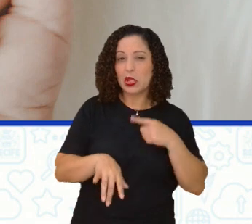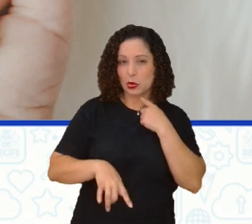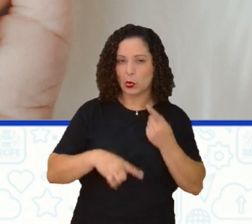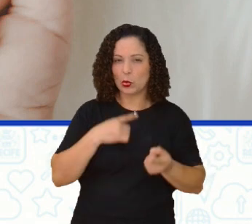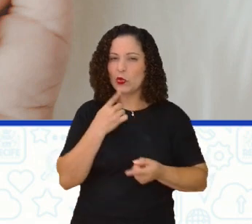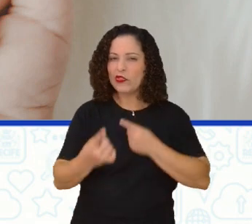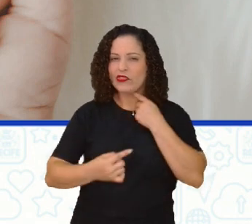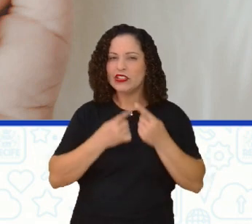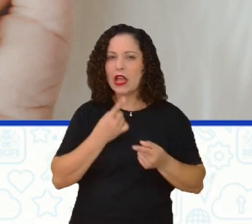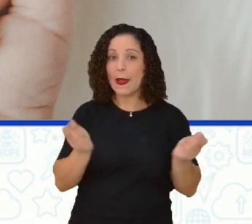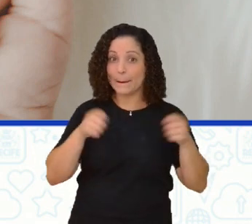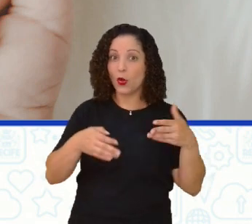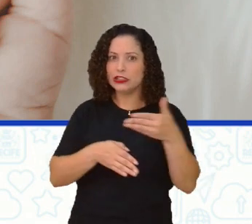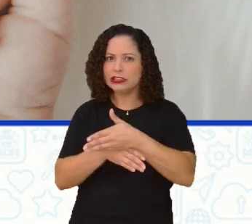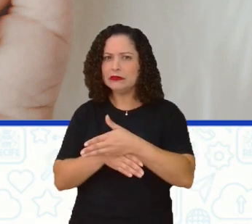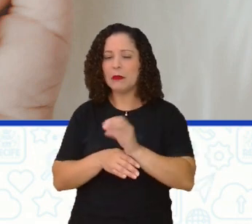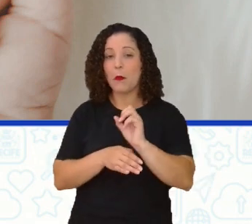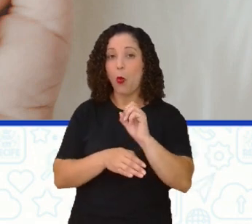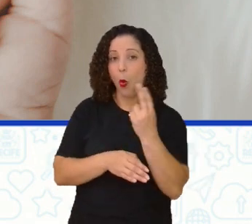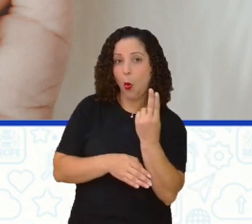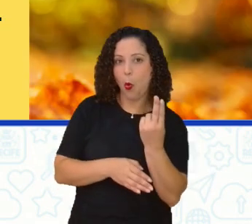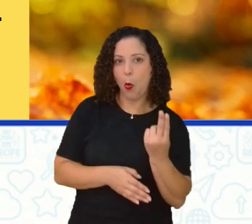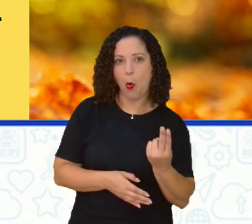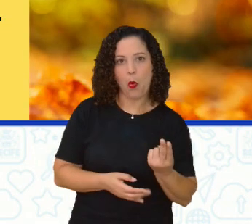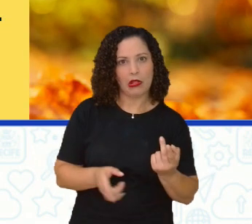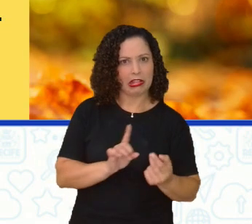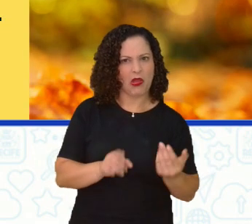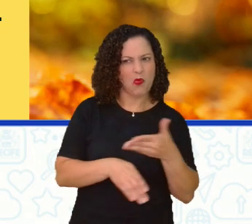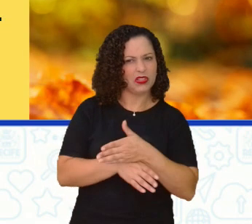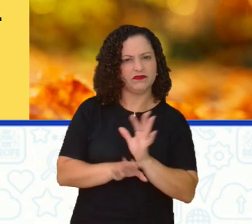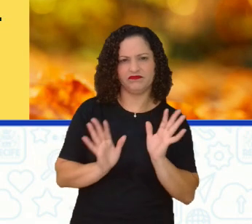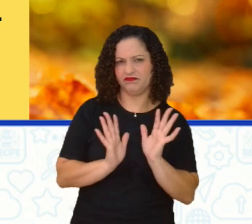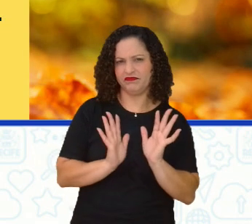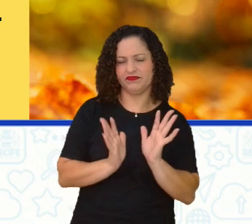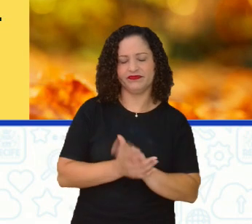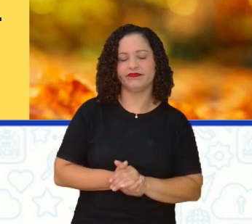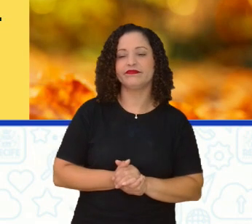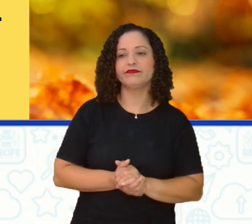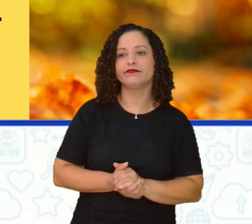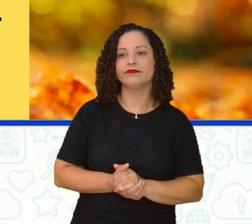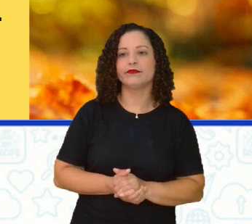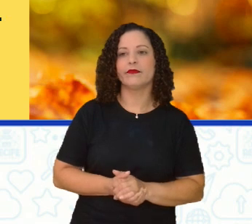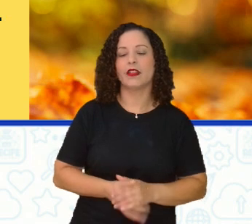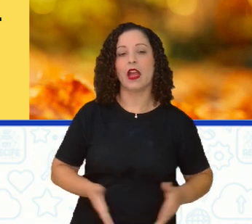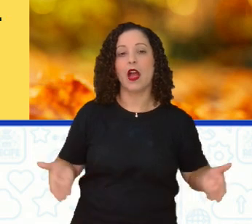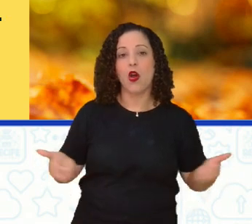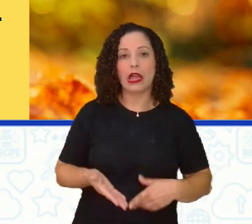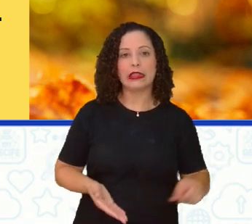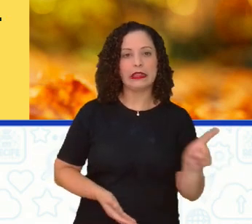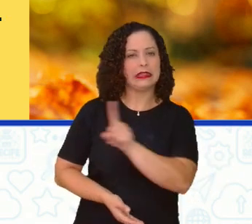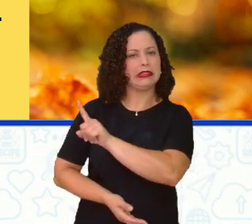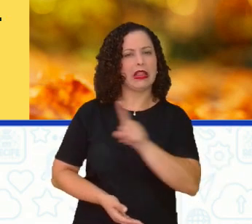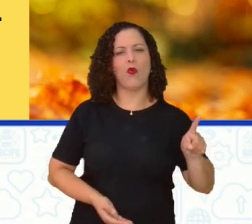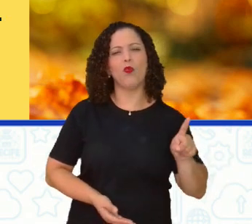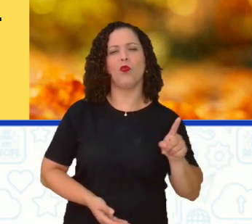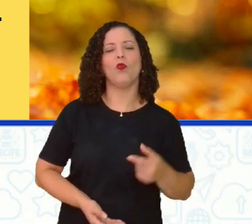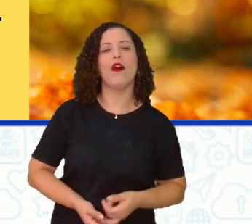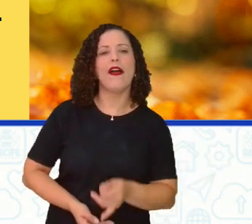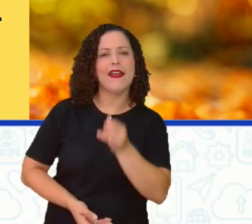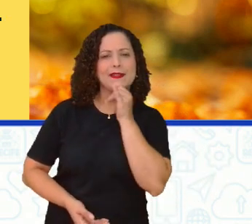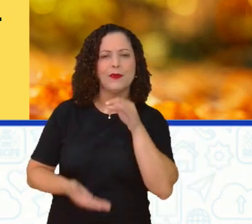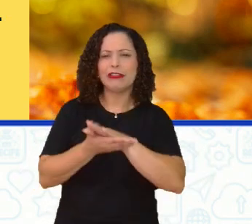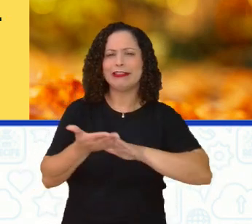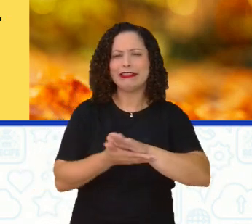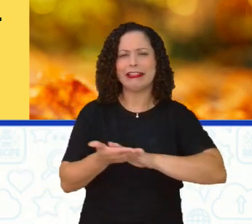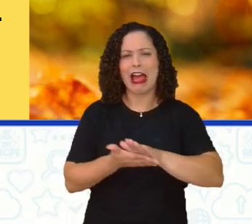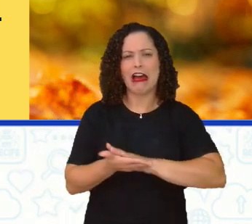dúvida, eu posso ir, eu posso não ir também, não é? De negação, não é? Nem a chuva, nem o sol vai